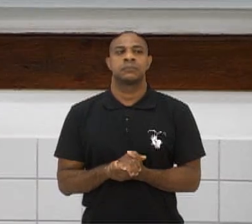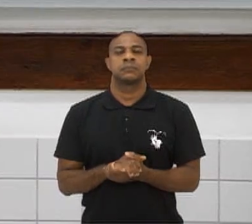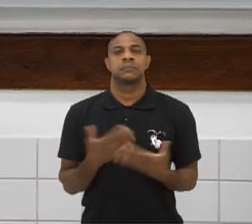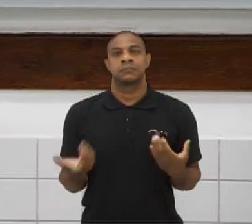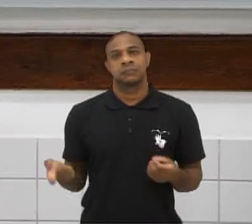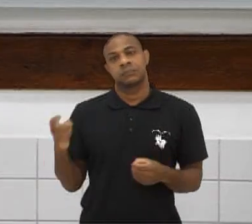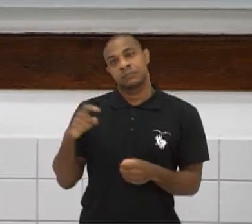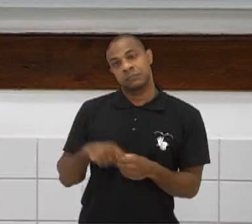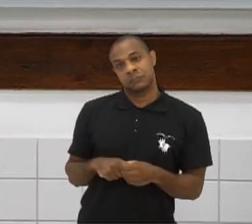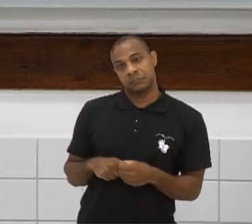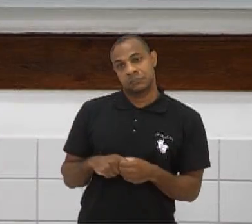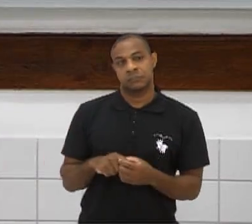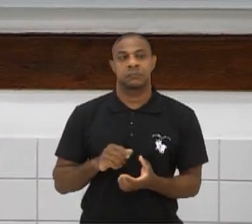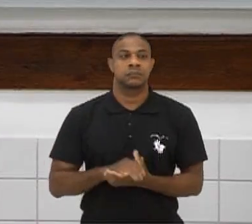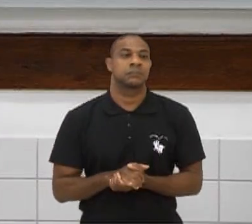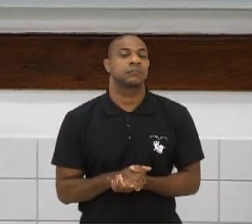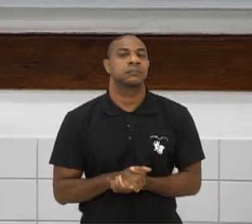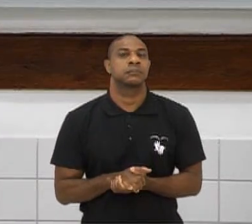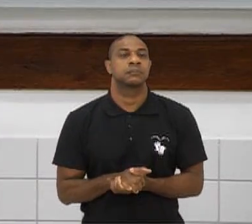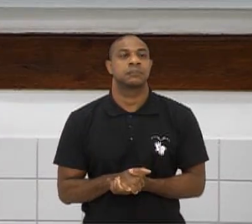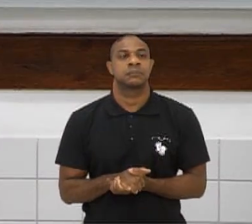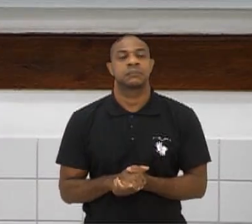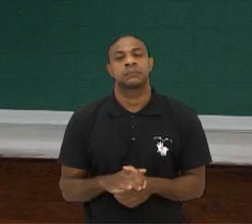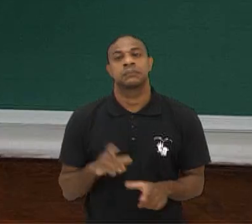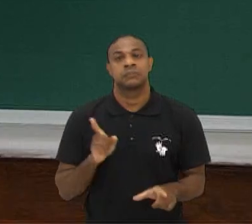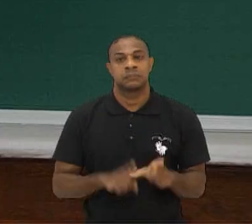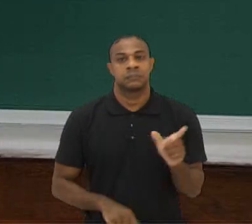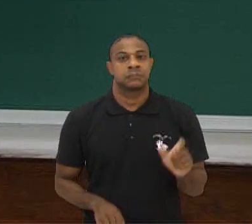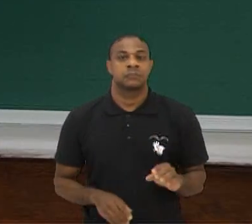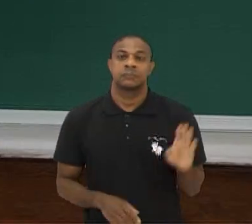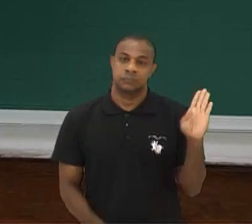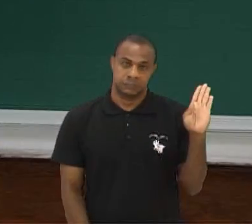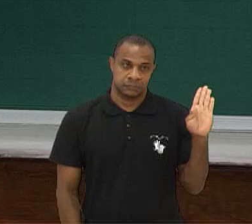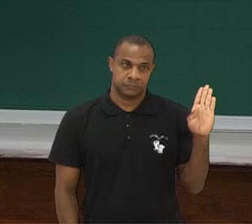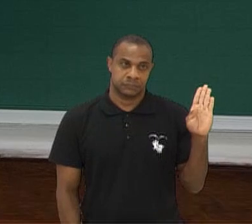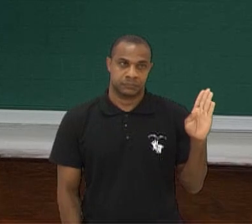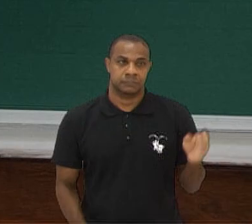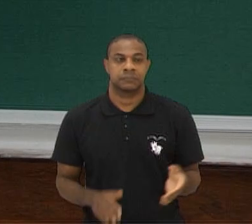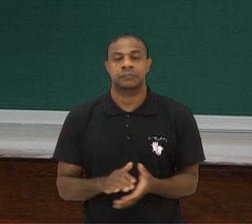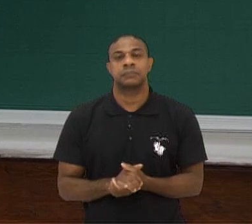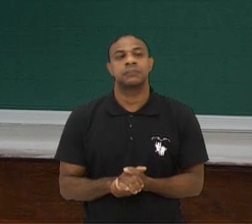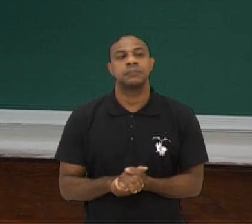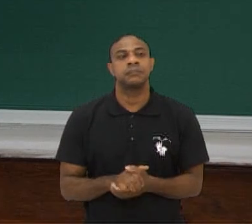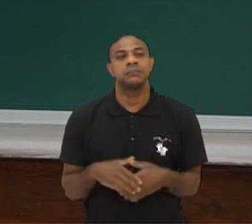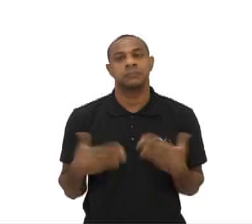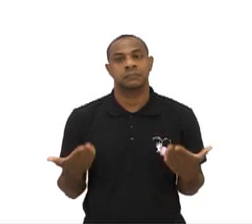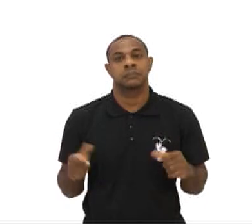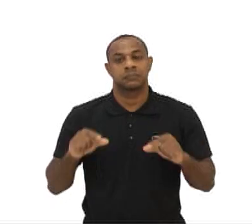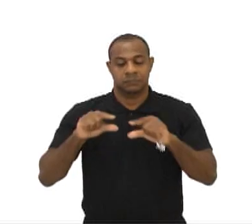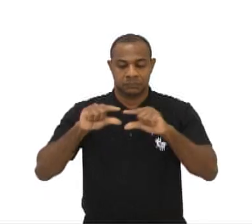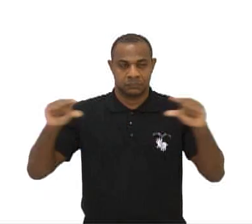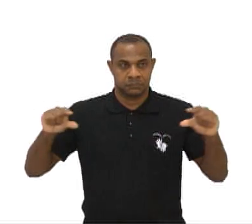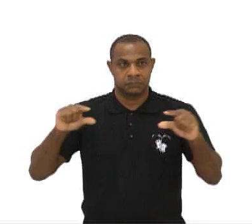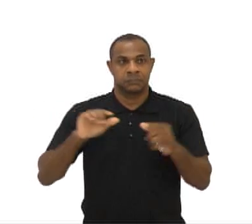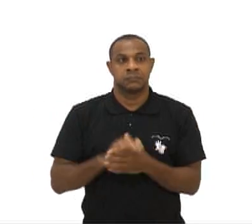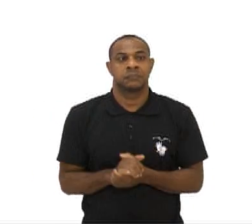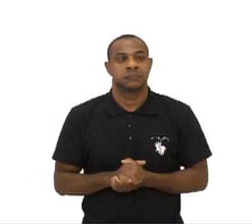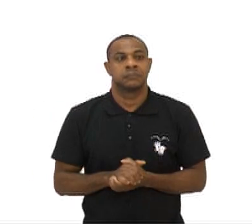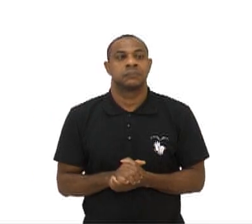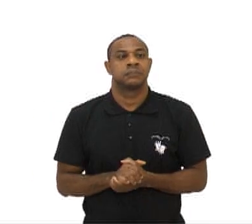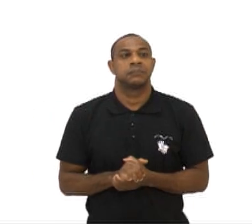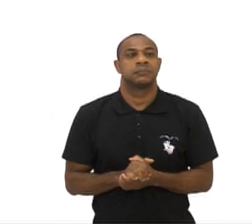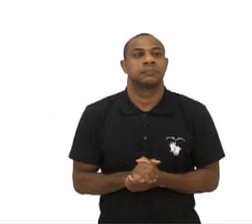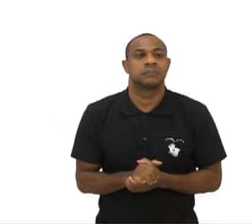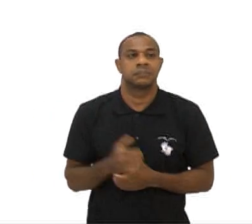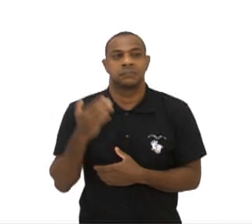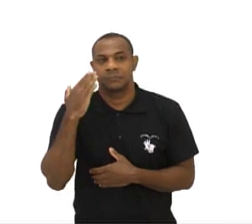Retornando então, pessoal, observem que a letra B, né, traz a alternativa correta. Então, a frase 1, em Romanos, ali,